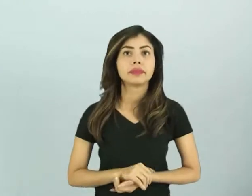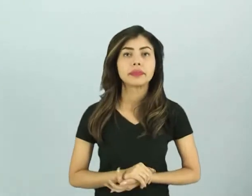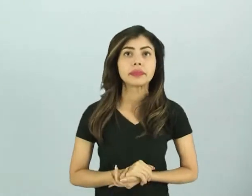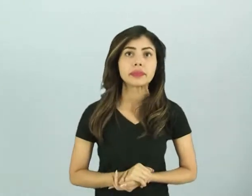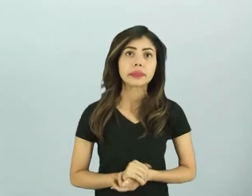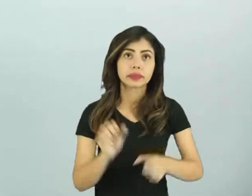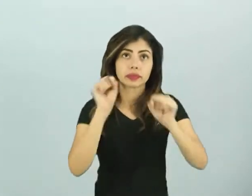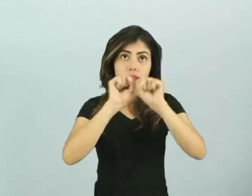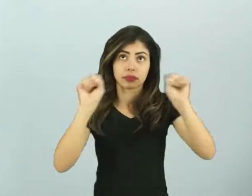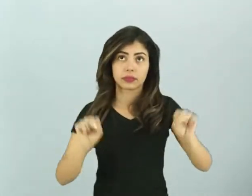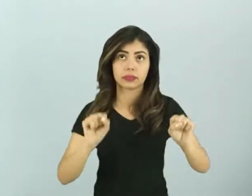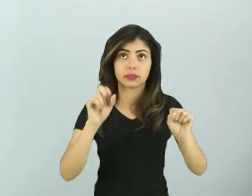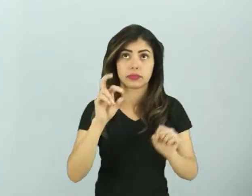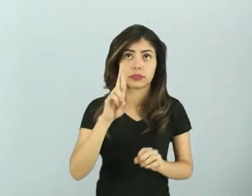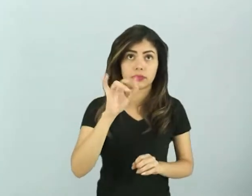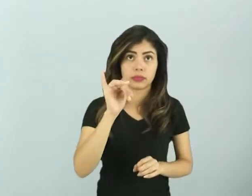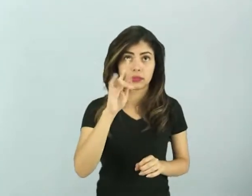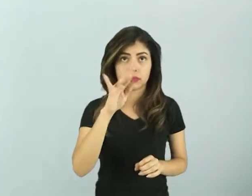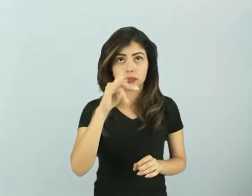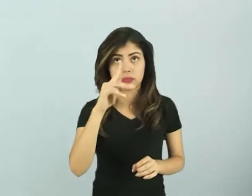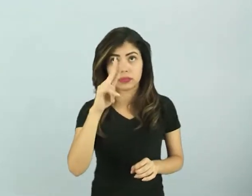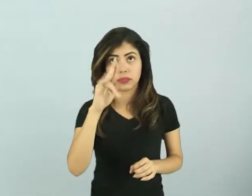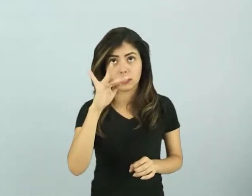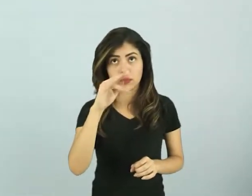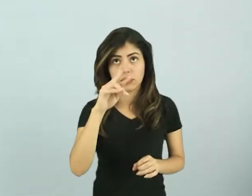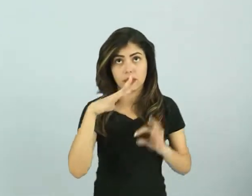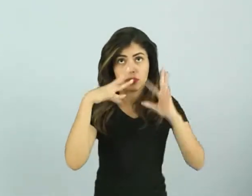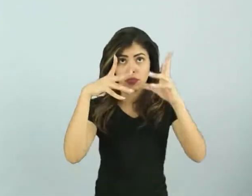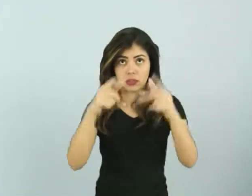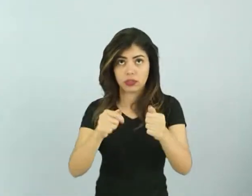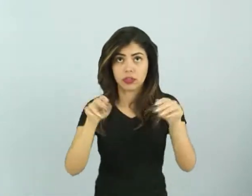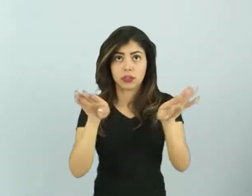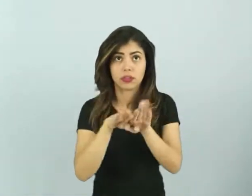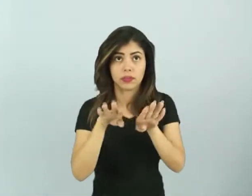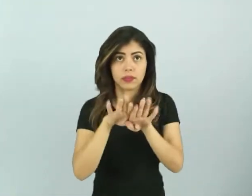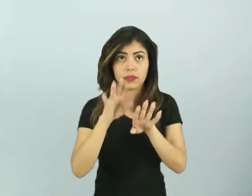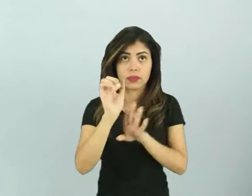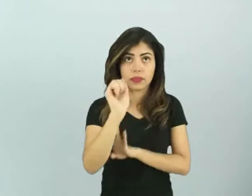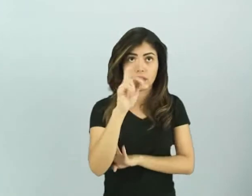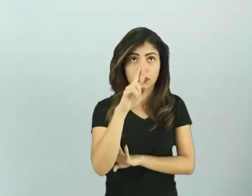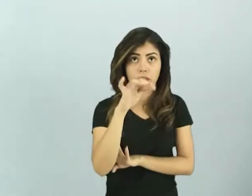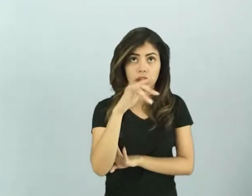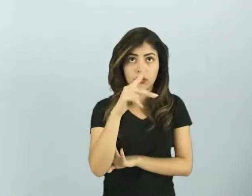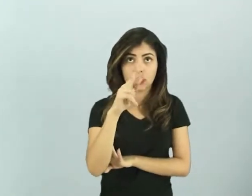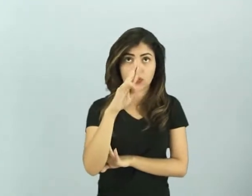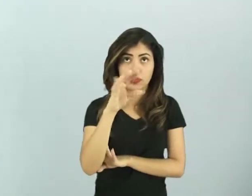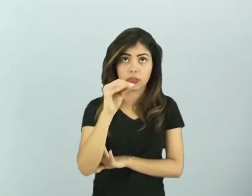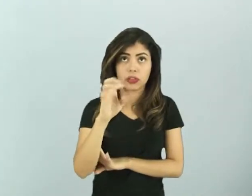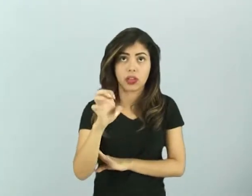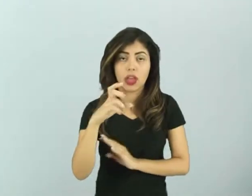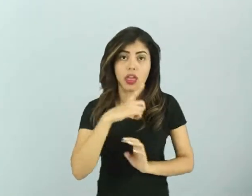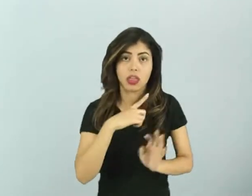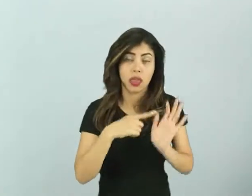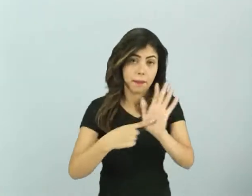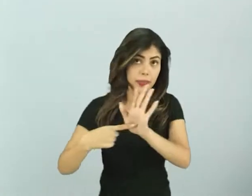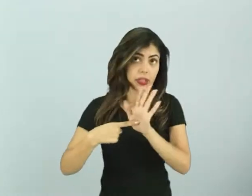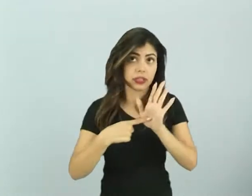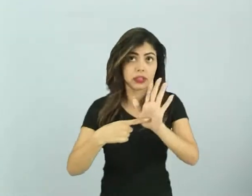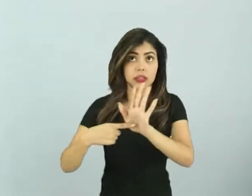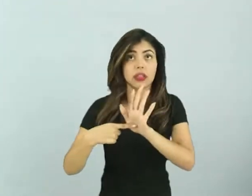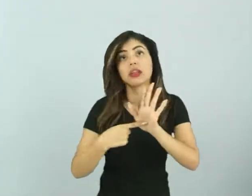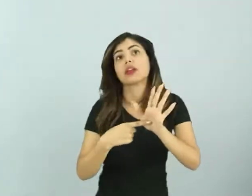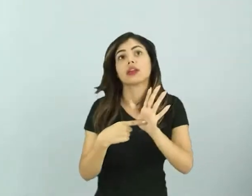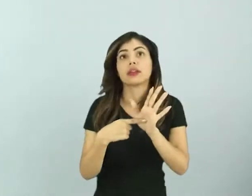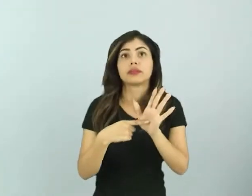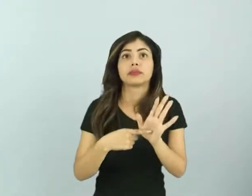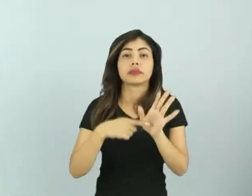E o sistema respiratório? Como é que é o sistema respiratório geralmente dos artrópodes, tá? Ele está presente, tá? É um